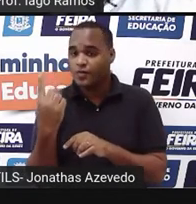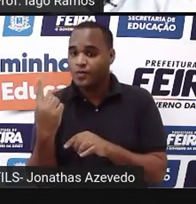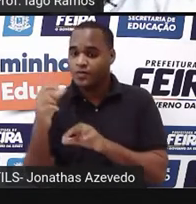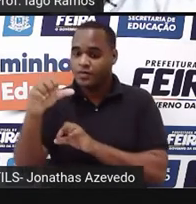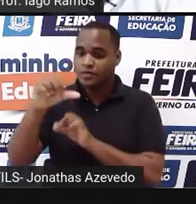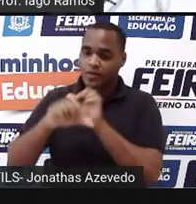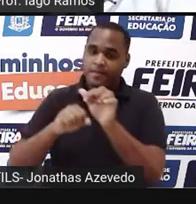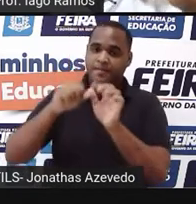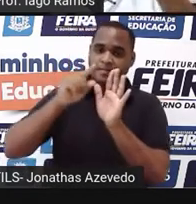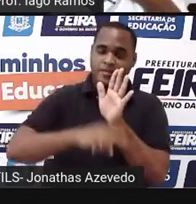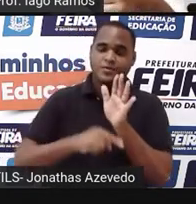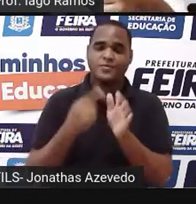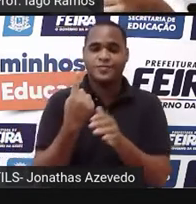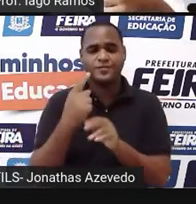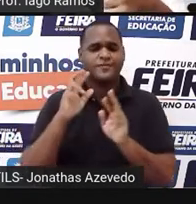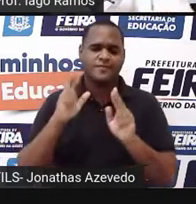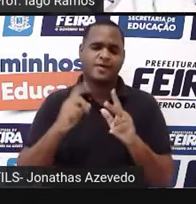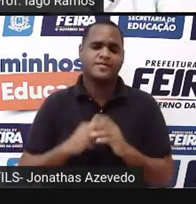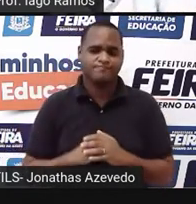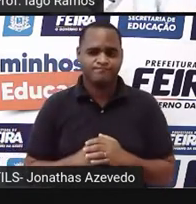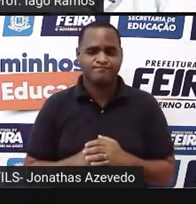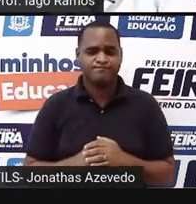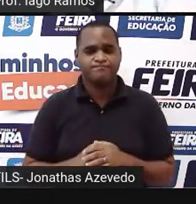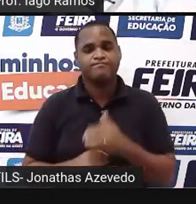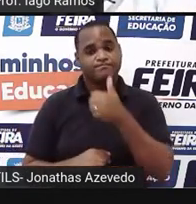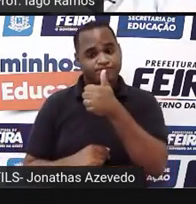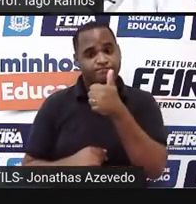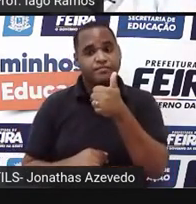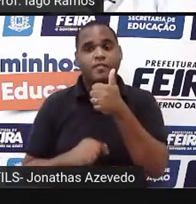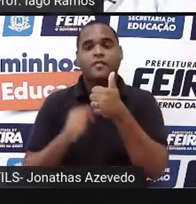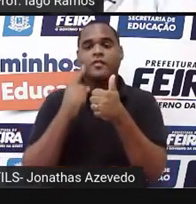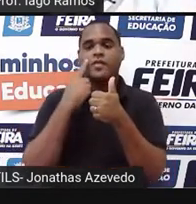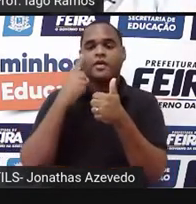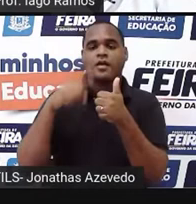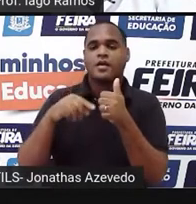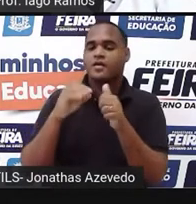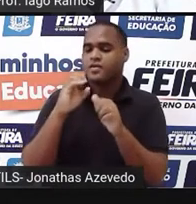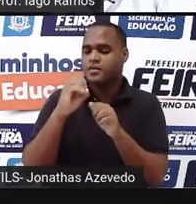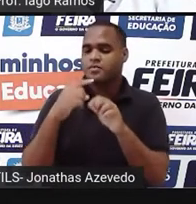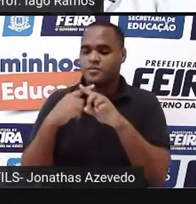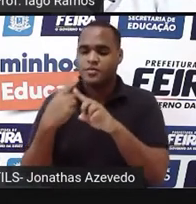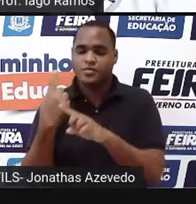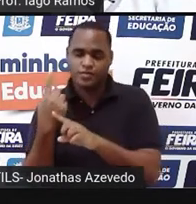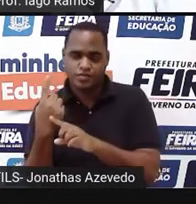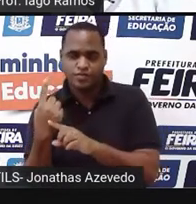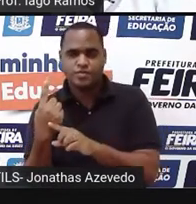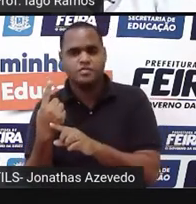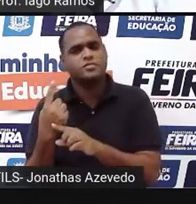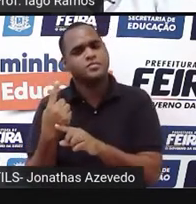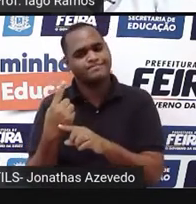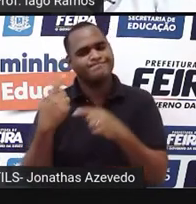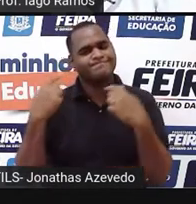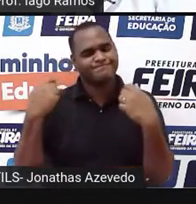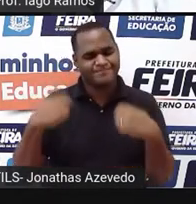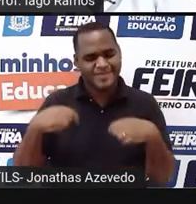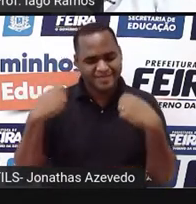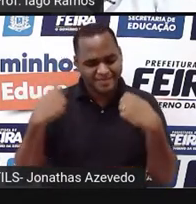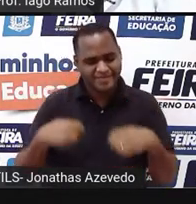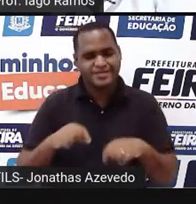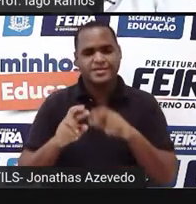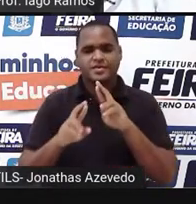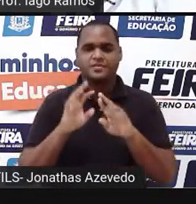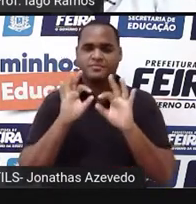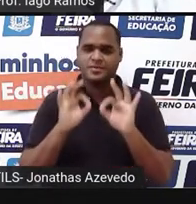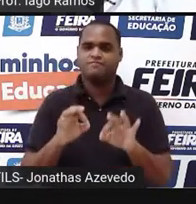oposto de menos 1. Beleza. Só que quando eu multiplicar 0 por 1, tem que dar esse